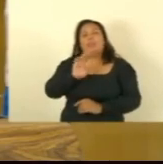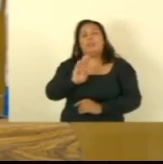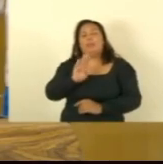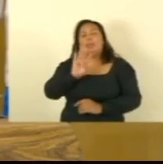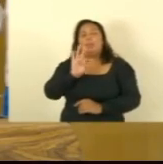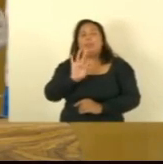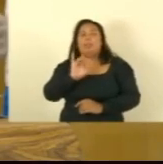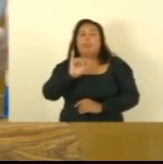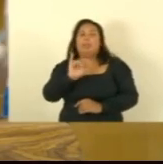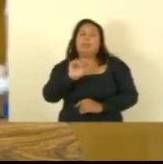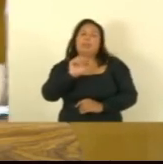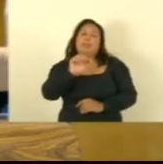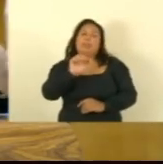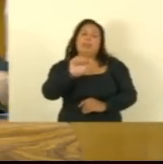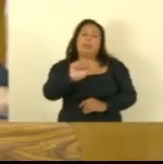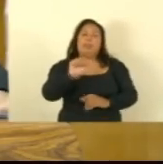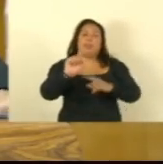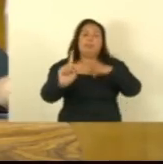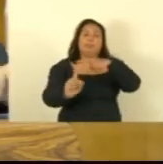LGBTI+.